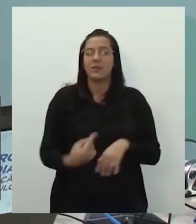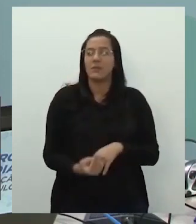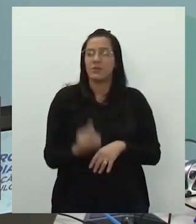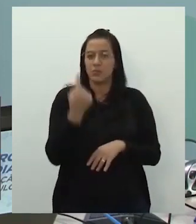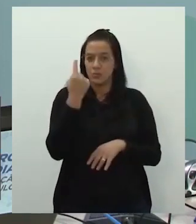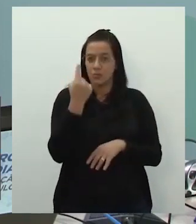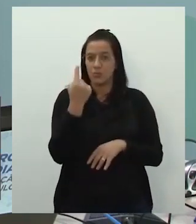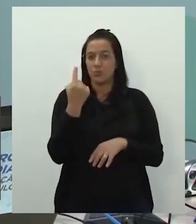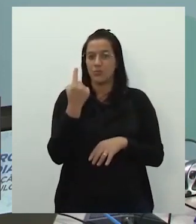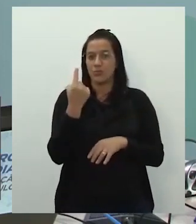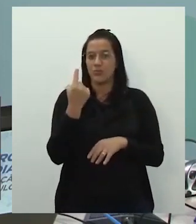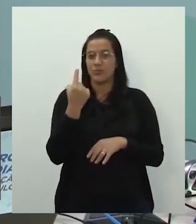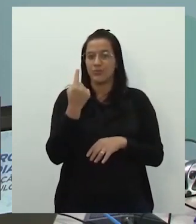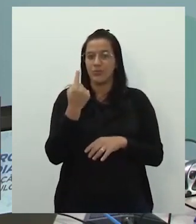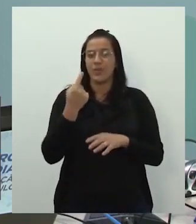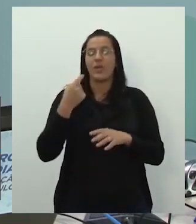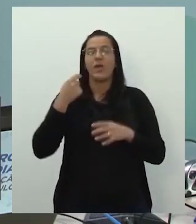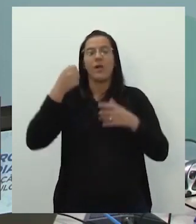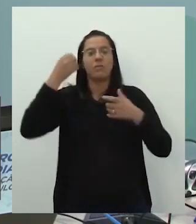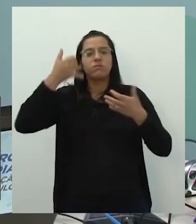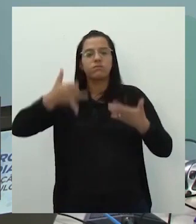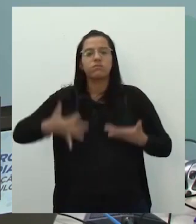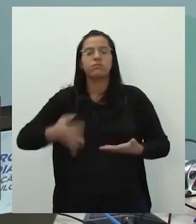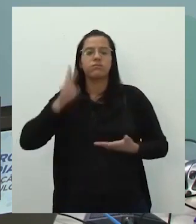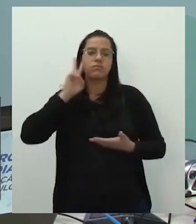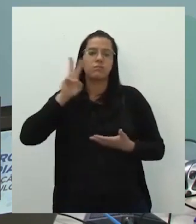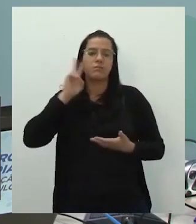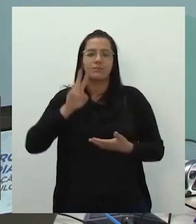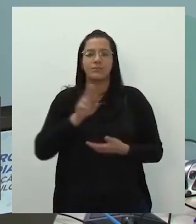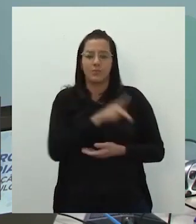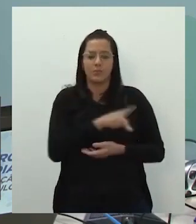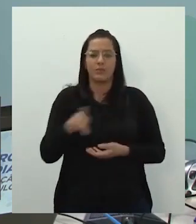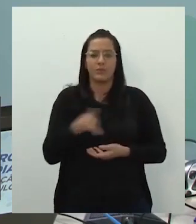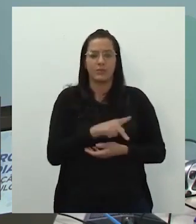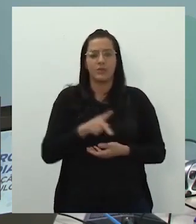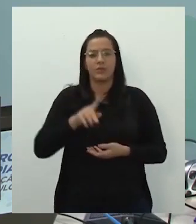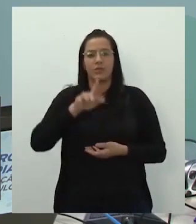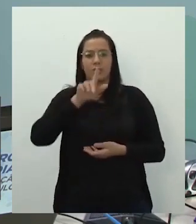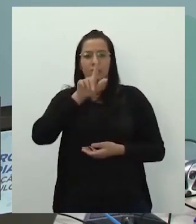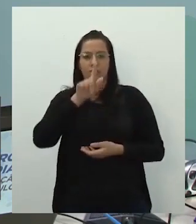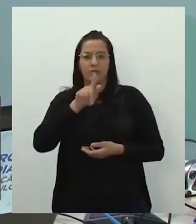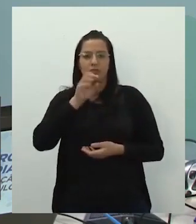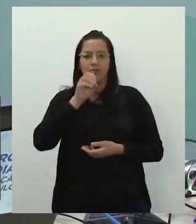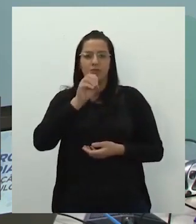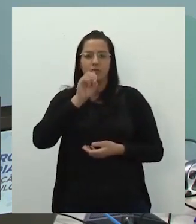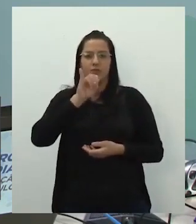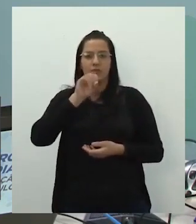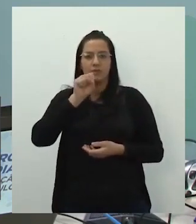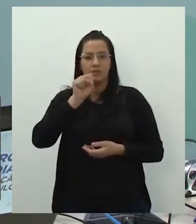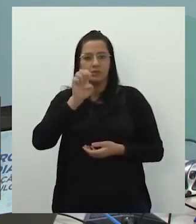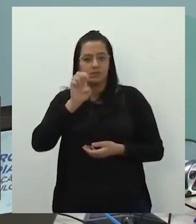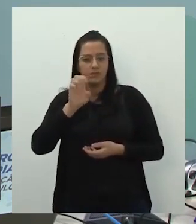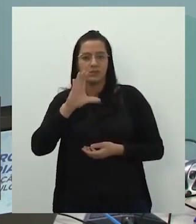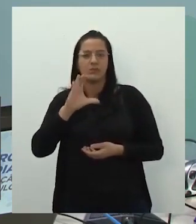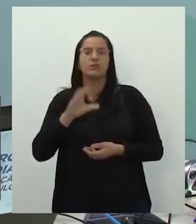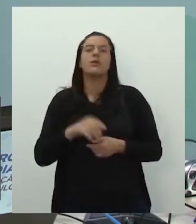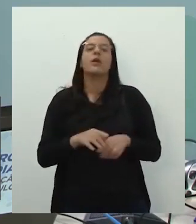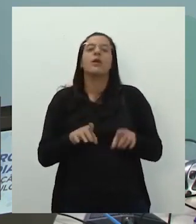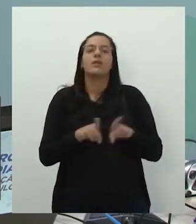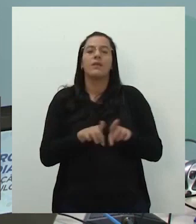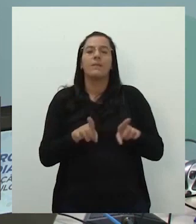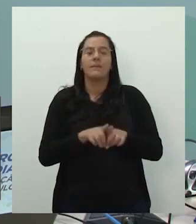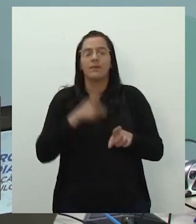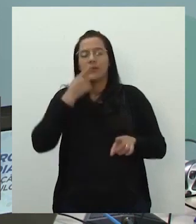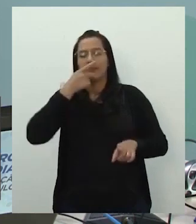depoimento, que a professora Joyce dos Santos Leite Cruz, da Escola Exército Brasileiro, da cidade de